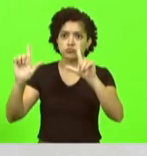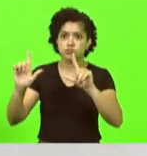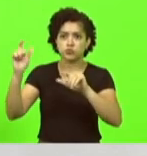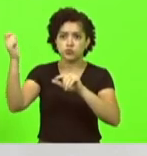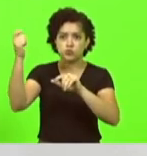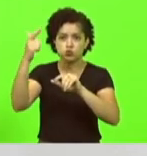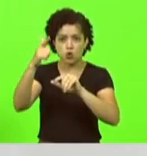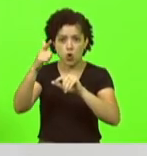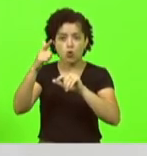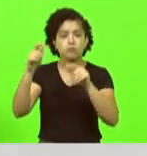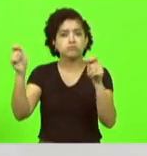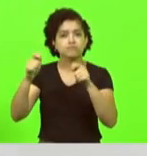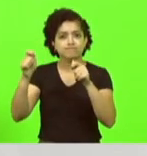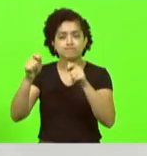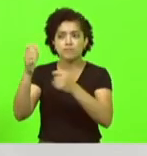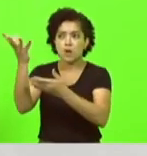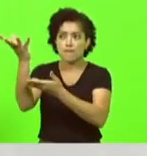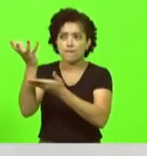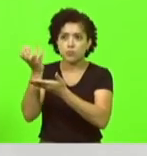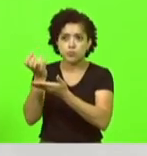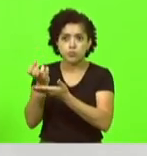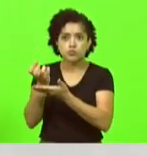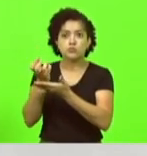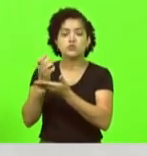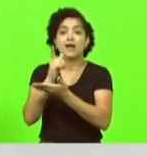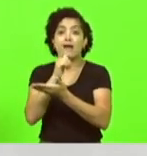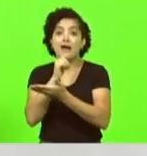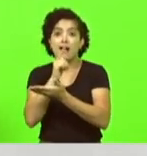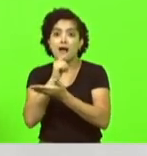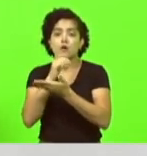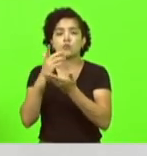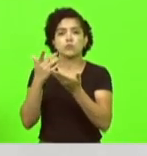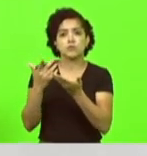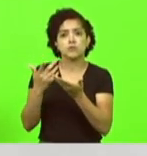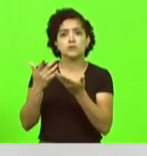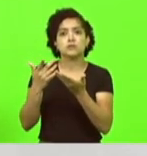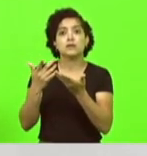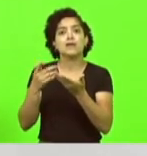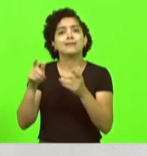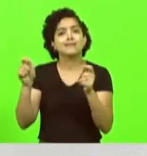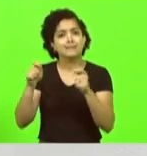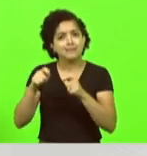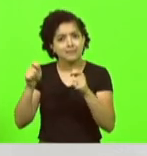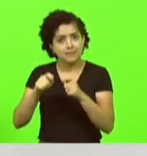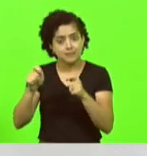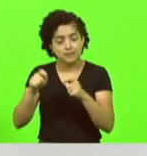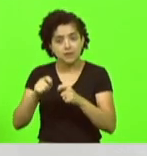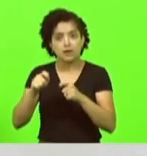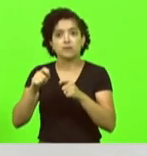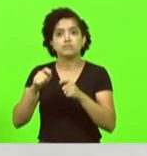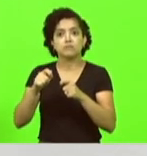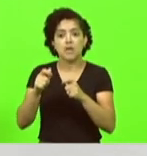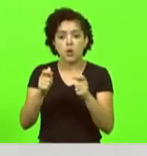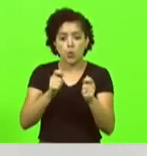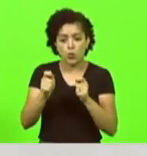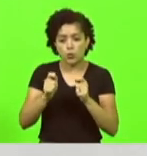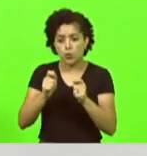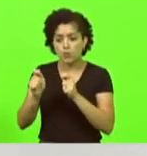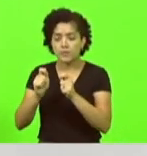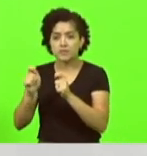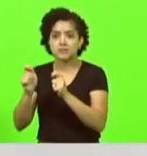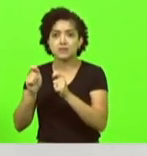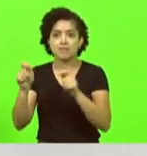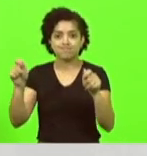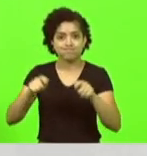também é captação de água mostrando que nós podemos economizar cada vez mais Mas acima de tudo aproveitar o potencial